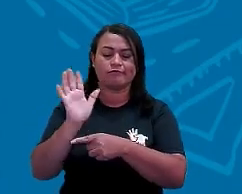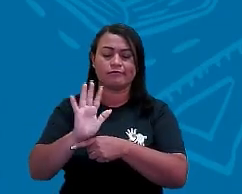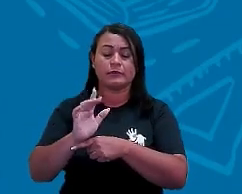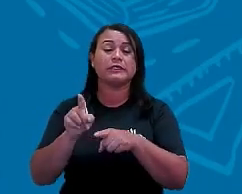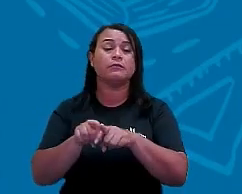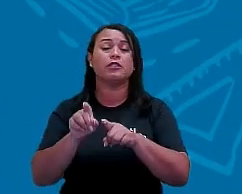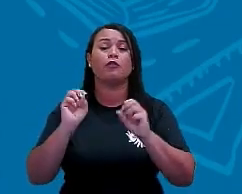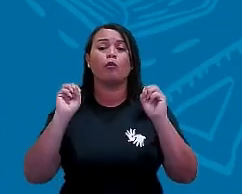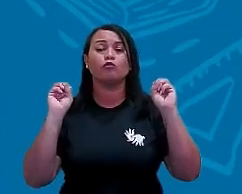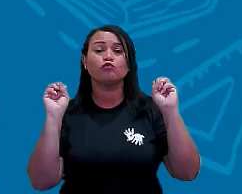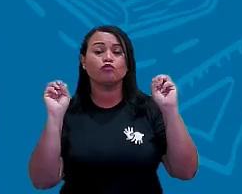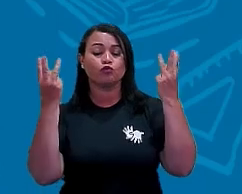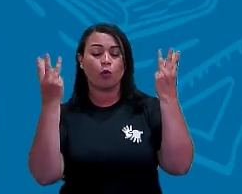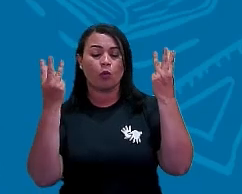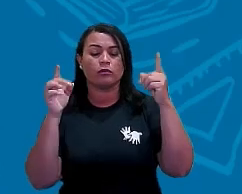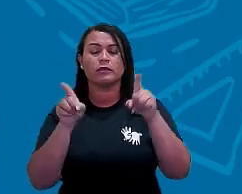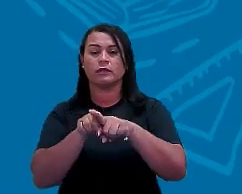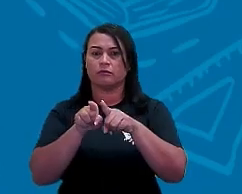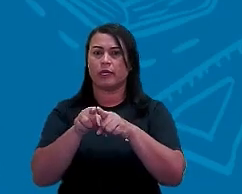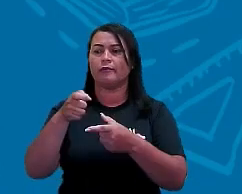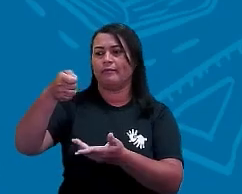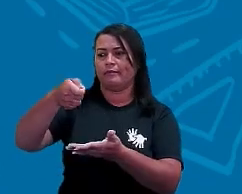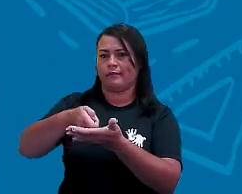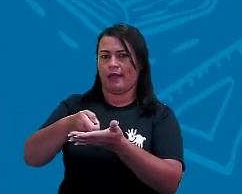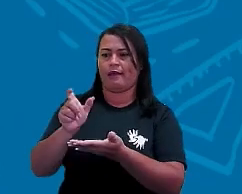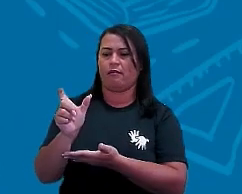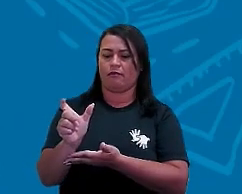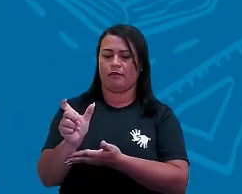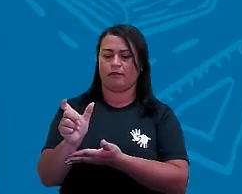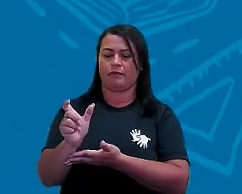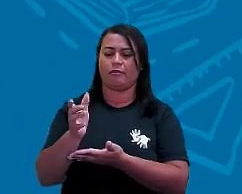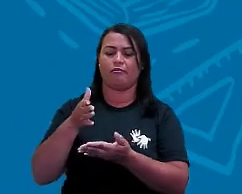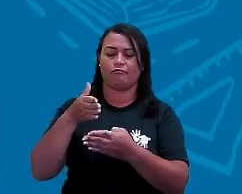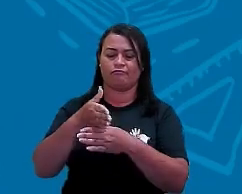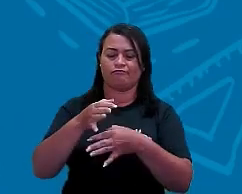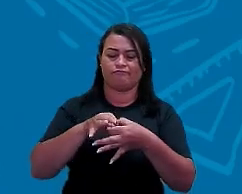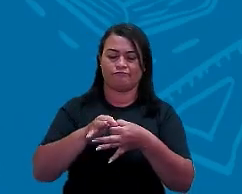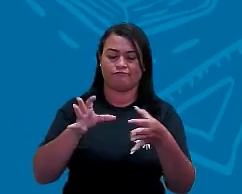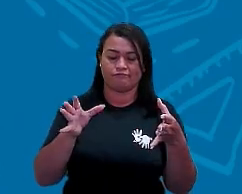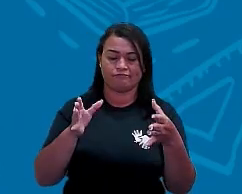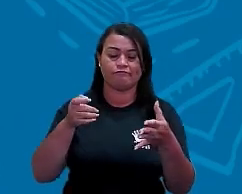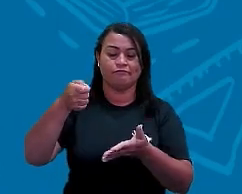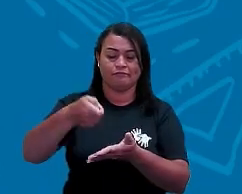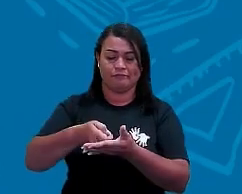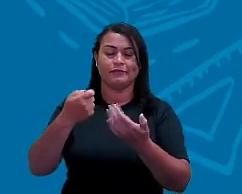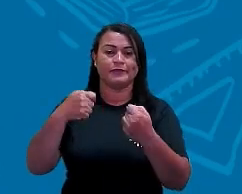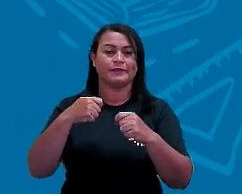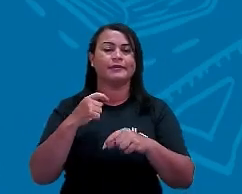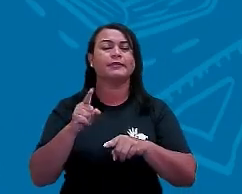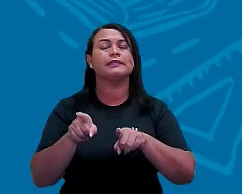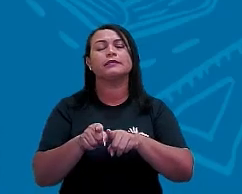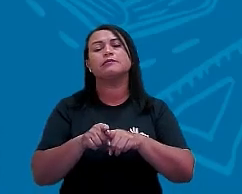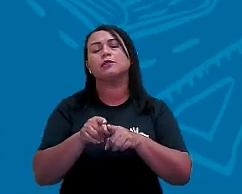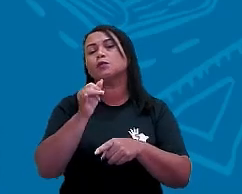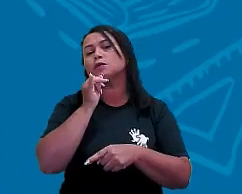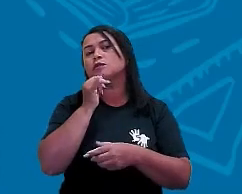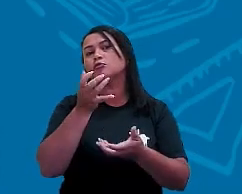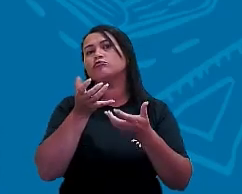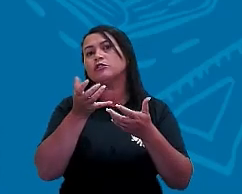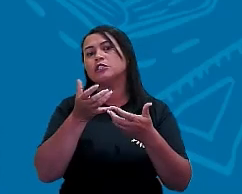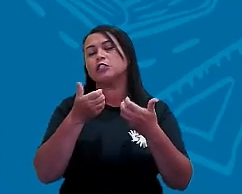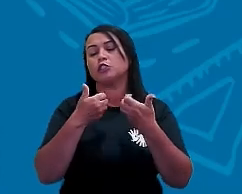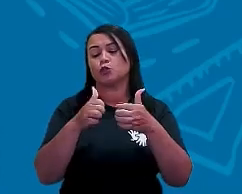show, eu uso dinheiro para pagar o ingresso do show, tá certo? E se eu quiser, por exemplo, andar